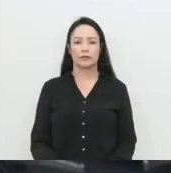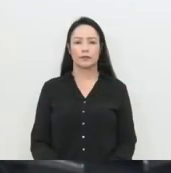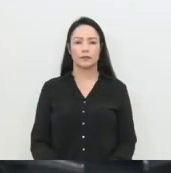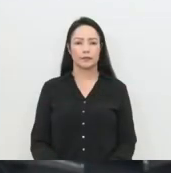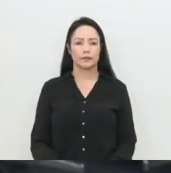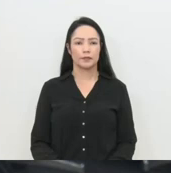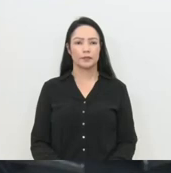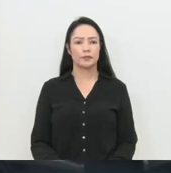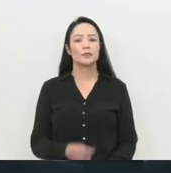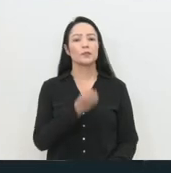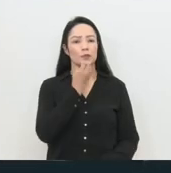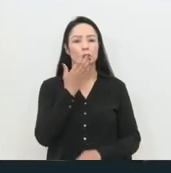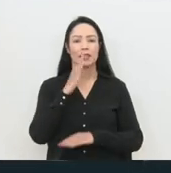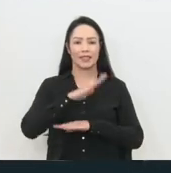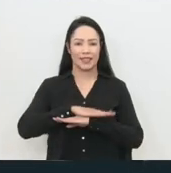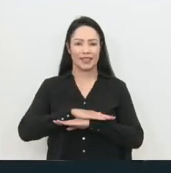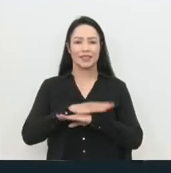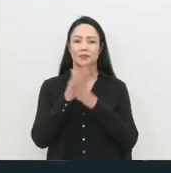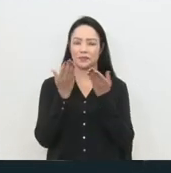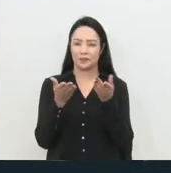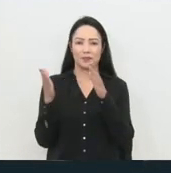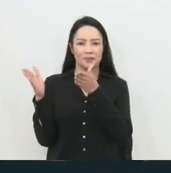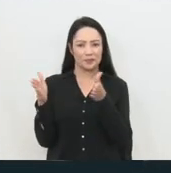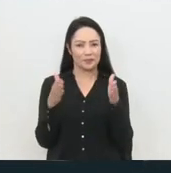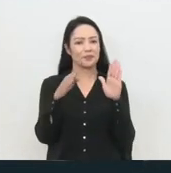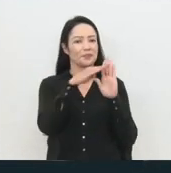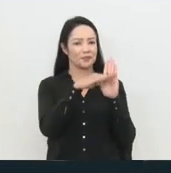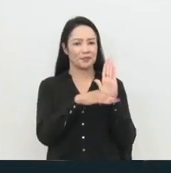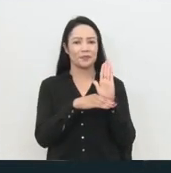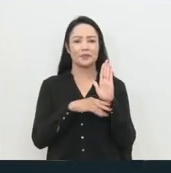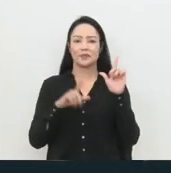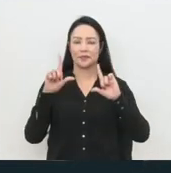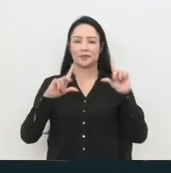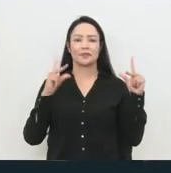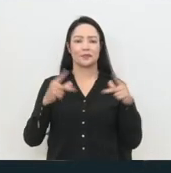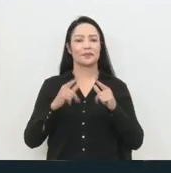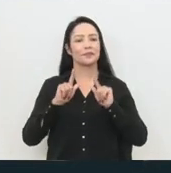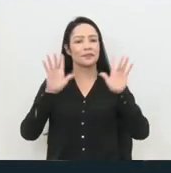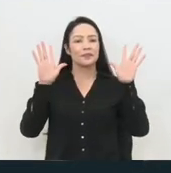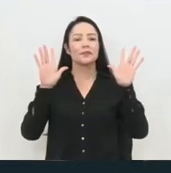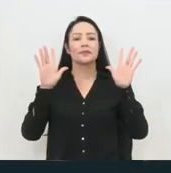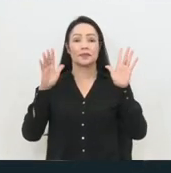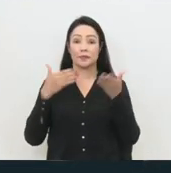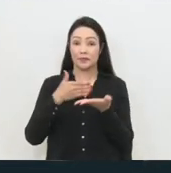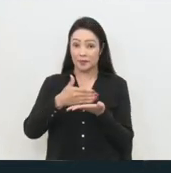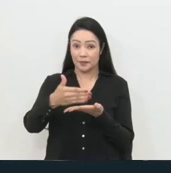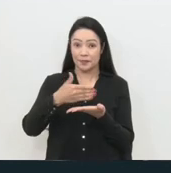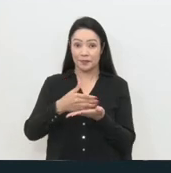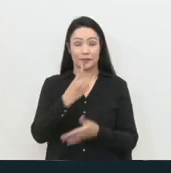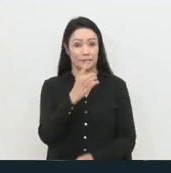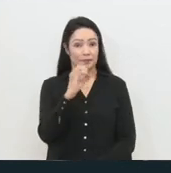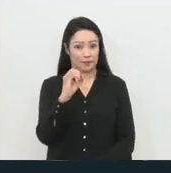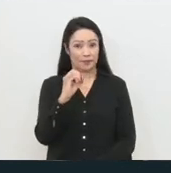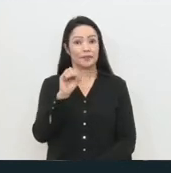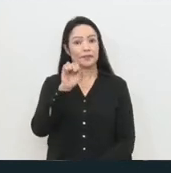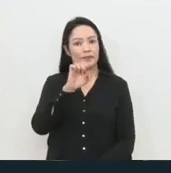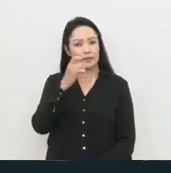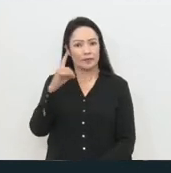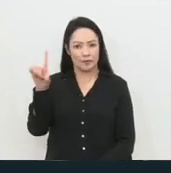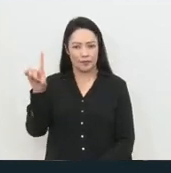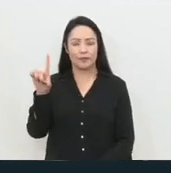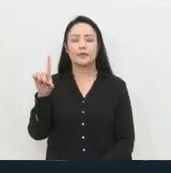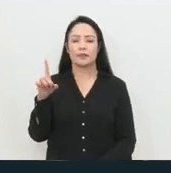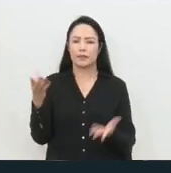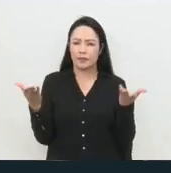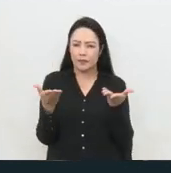boa tarde para você que acompanha a programação da TV Câmara Guarulhos daqui a pouquinho tem início a 10ª sessão ordinária eu já pauta